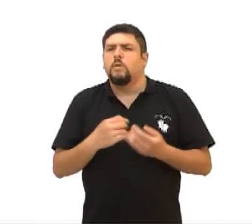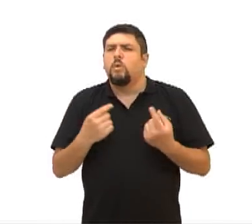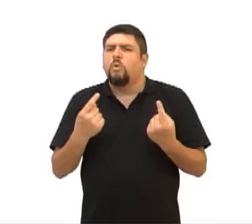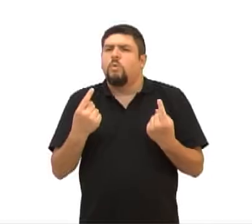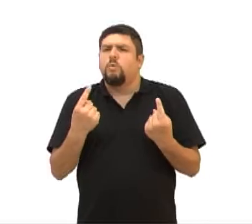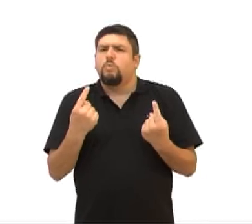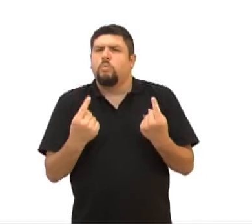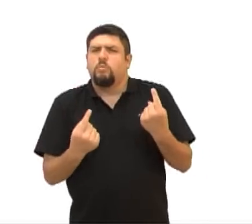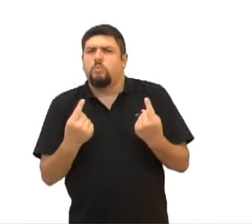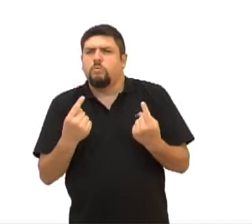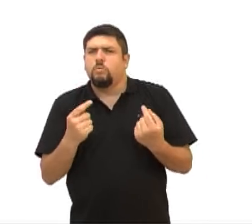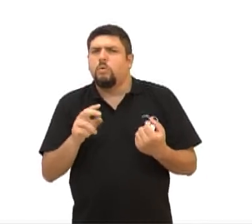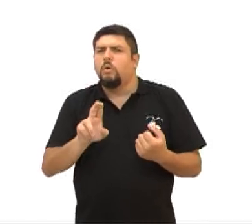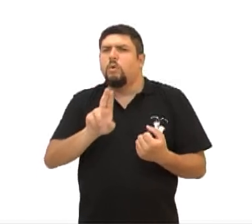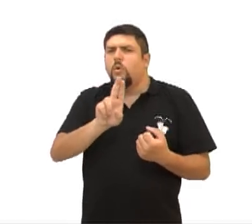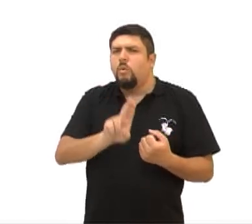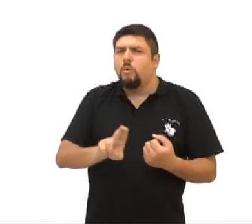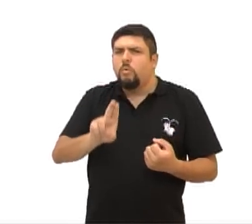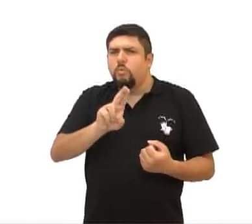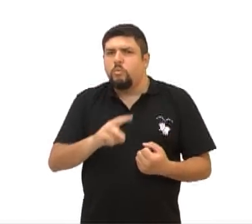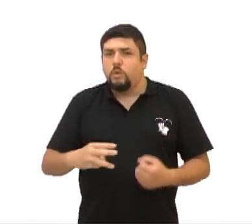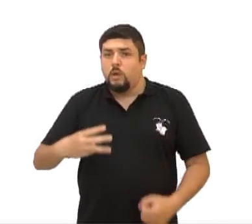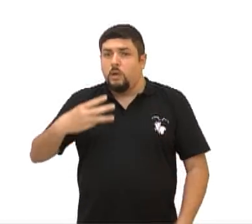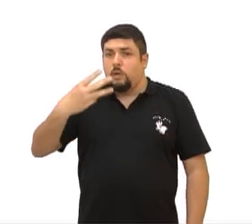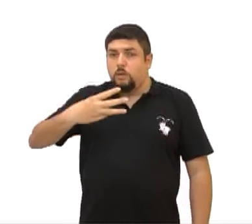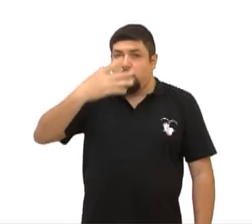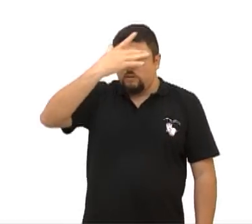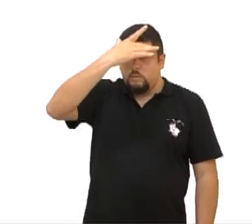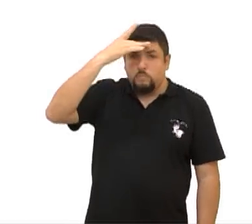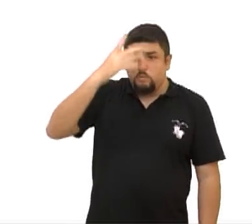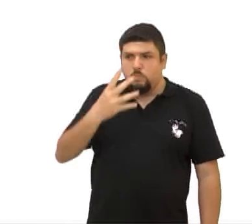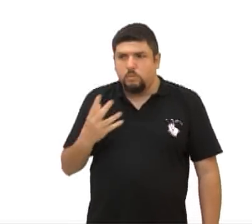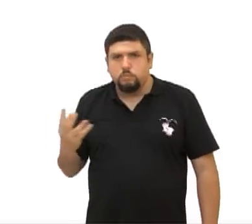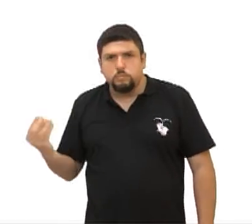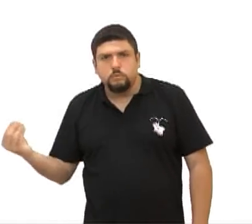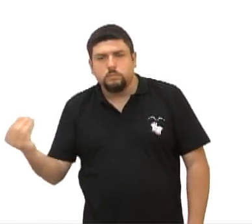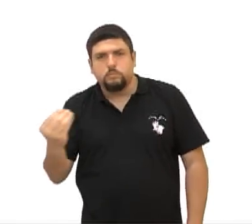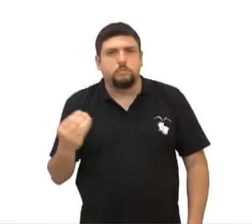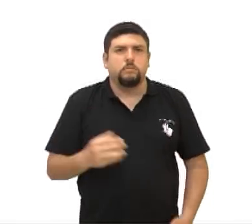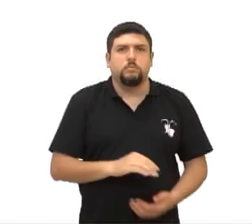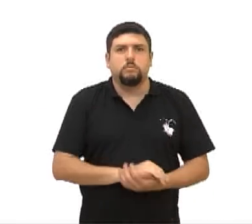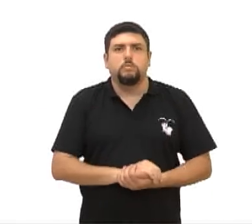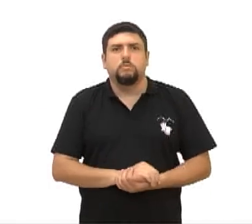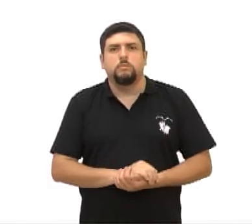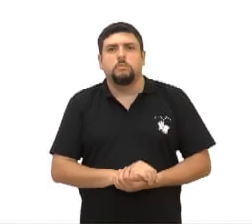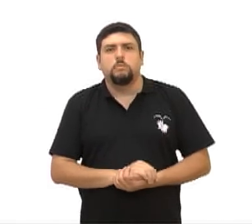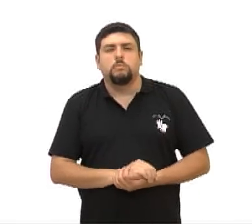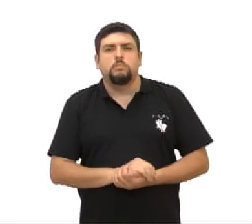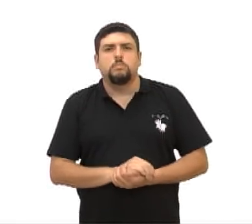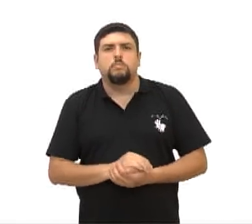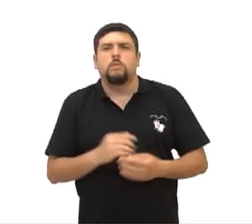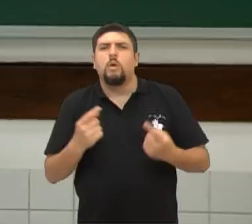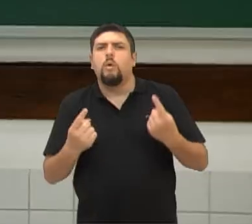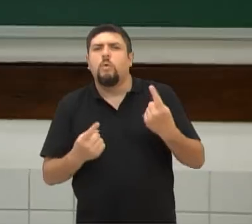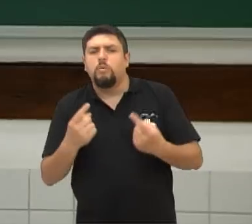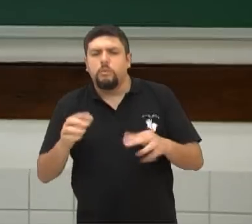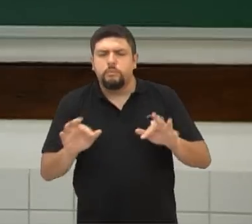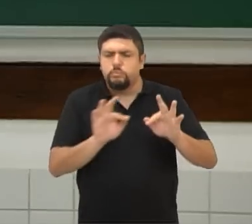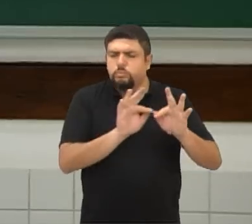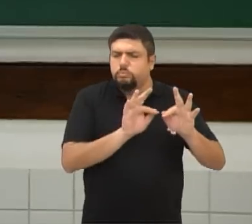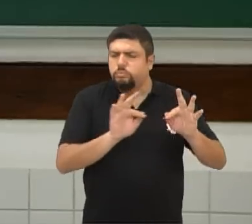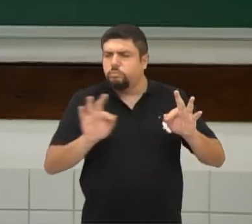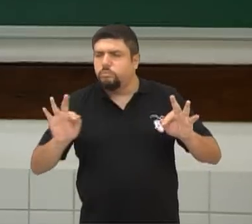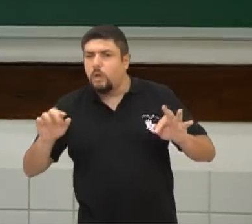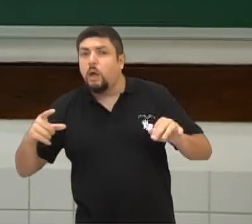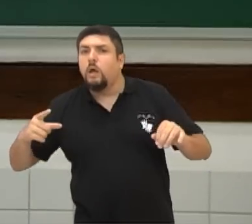o uso da terceira pessoa no plural? Tá? Em que alternativa ocorre o uso da terceira